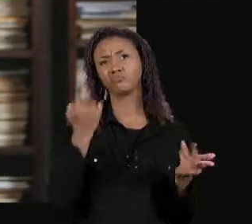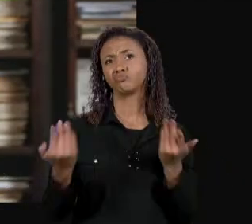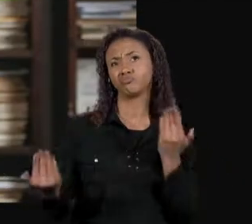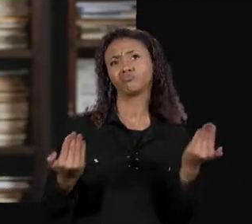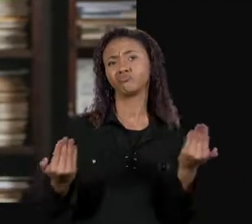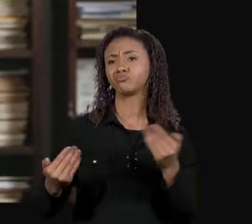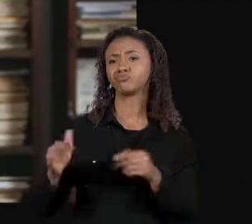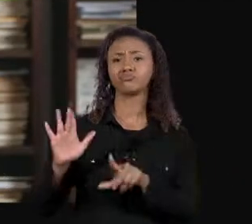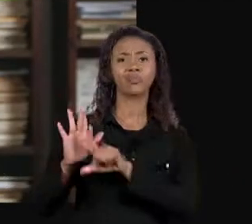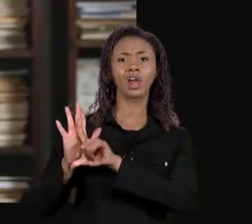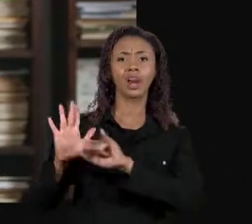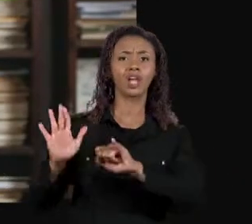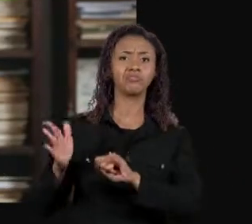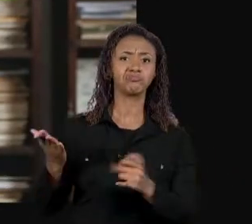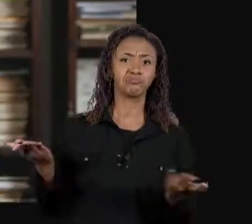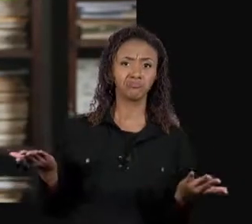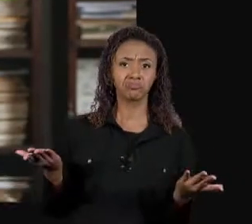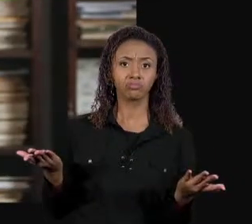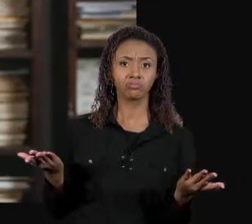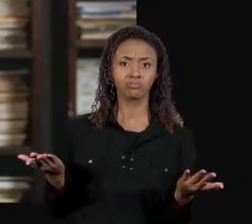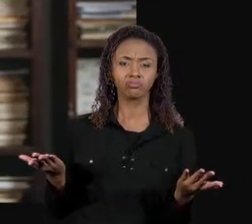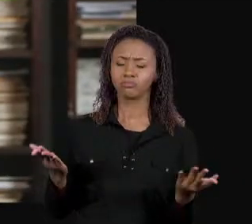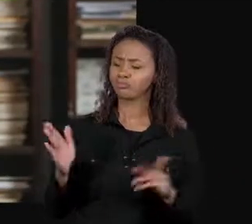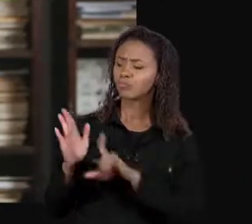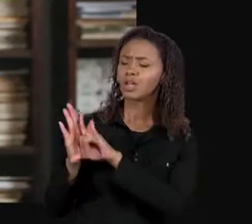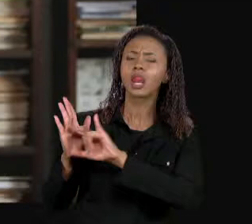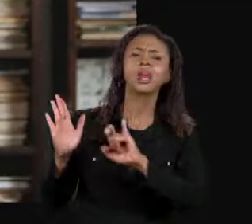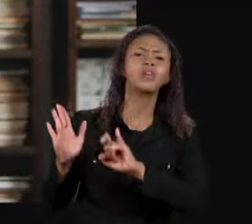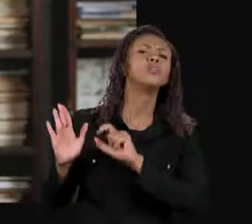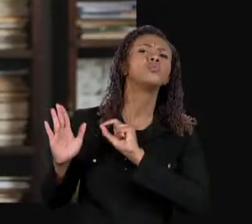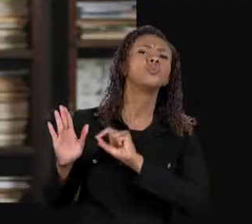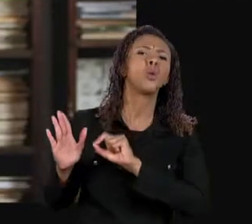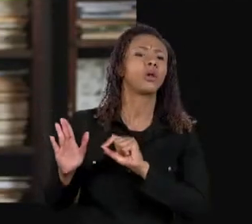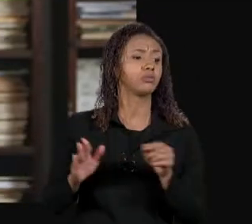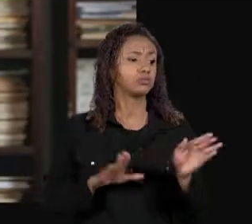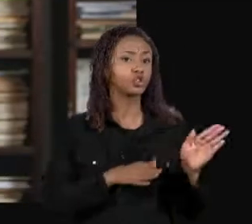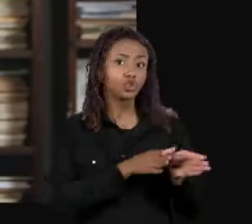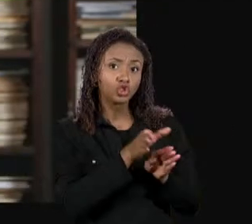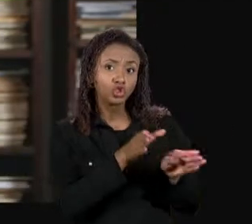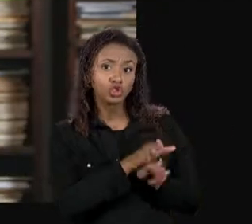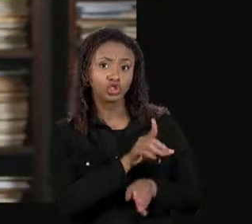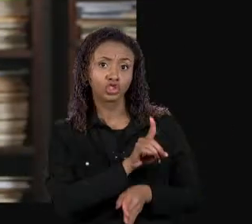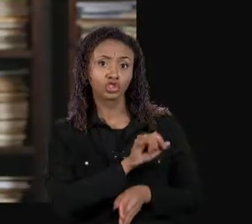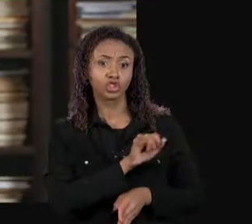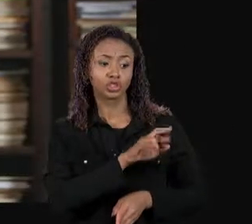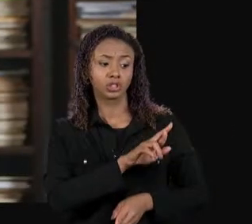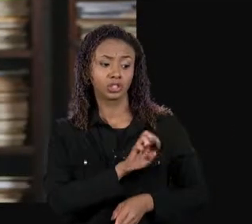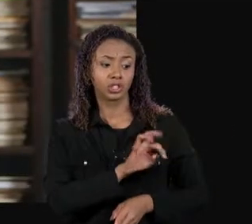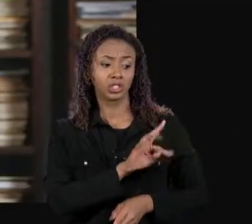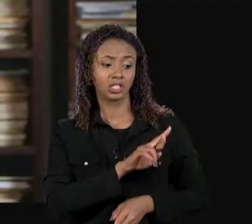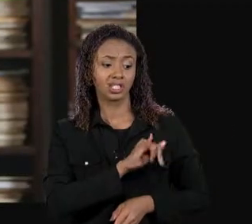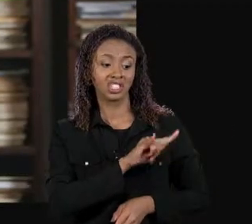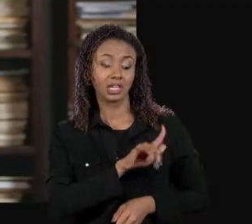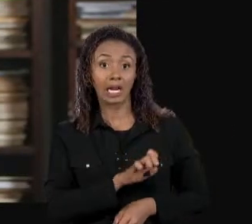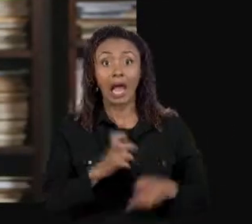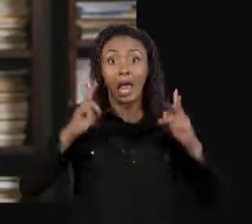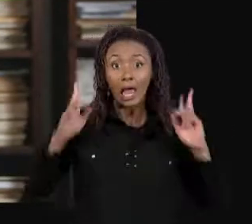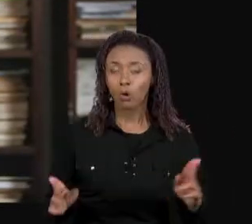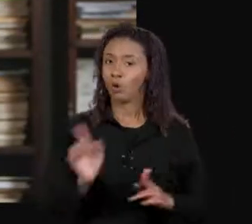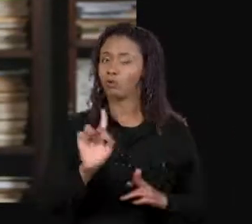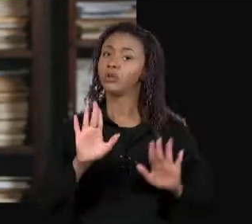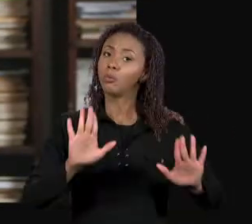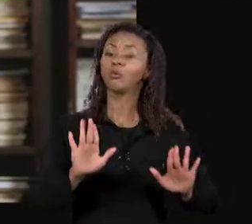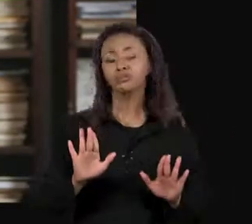né? O que é a construção, né, de uma lei, de uma resolução? As diretrizes não são lei, mas elas são uma resolução do